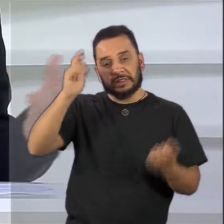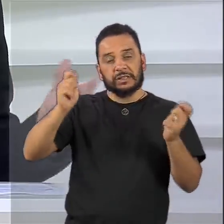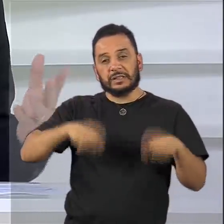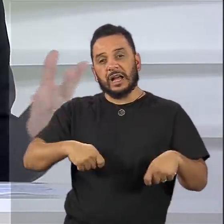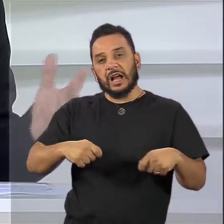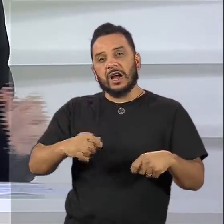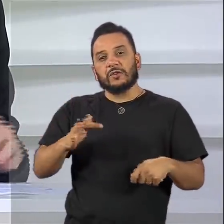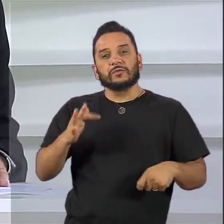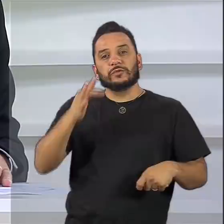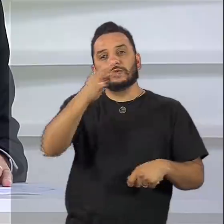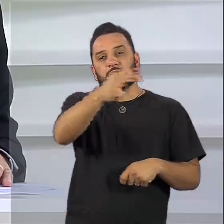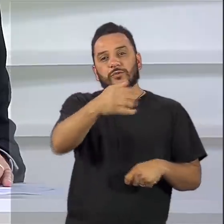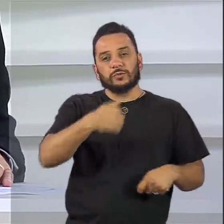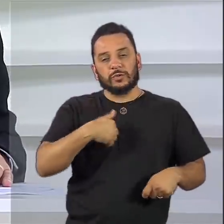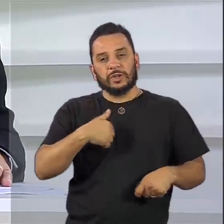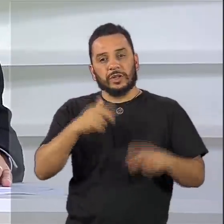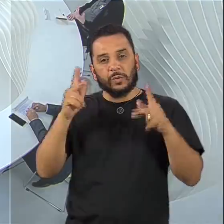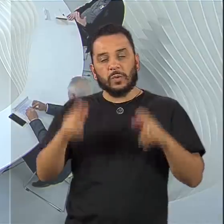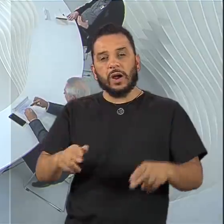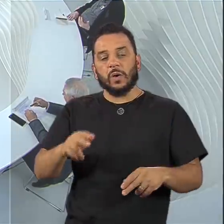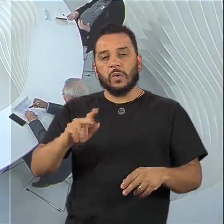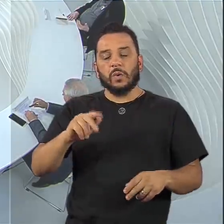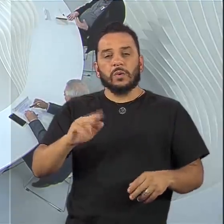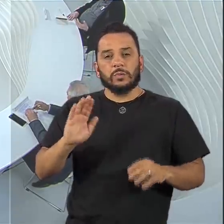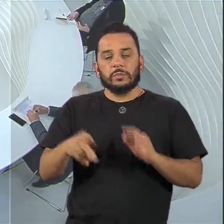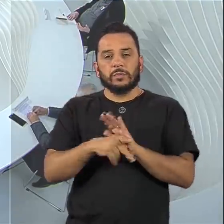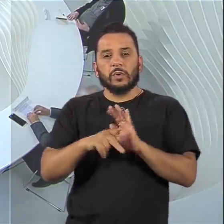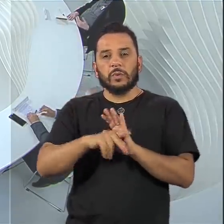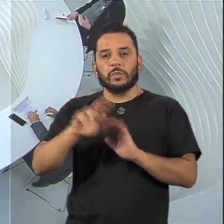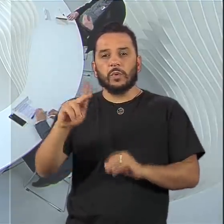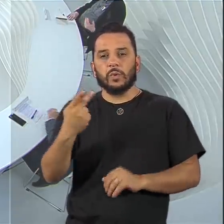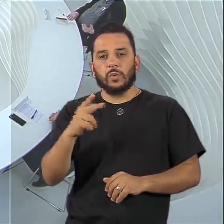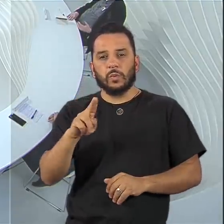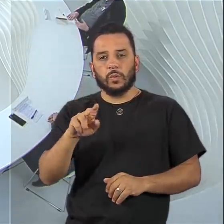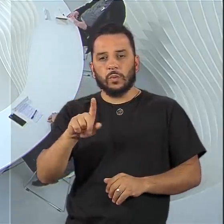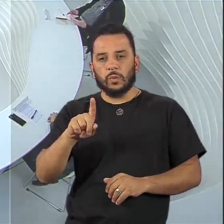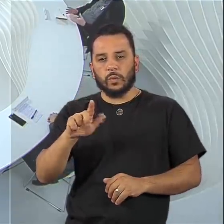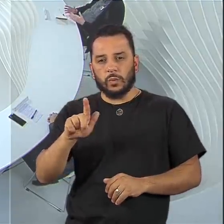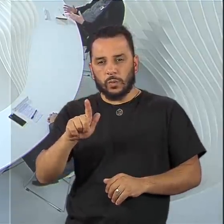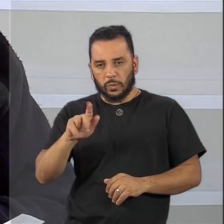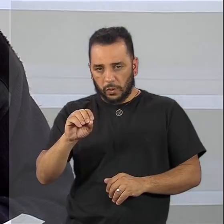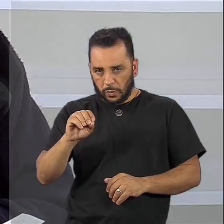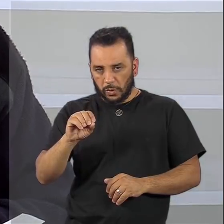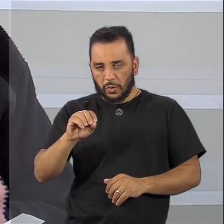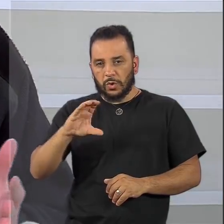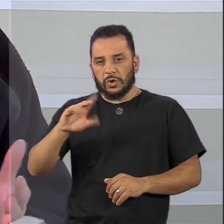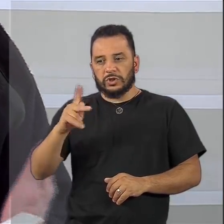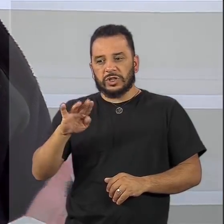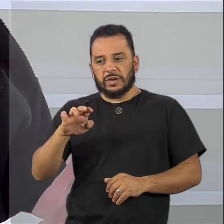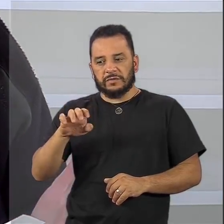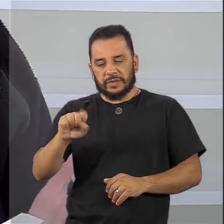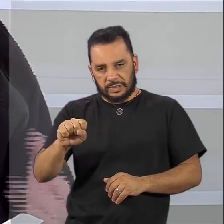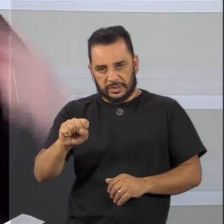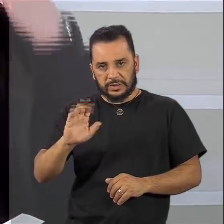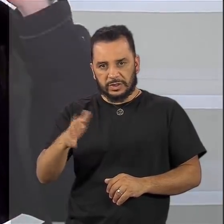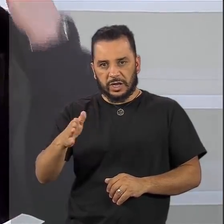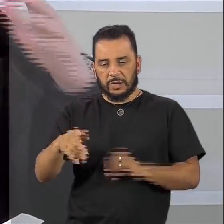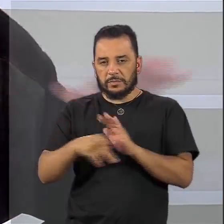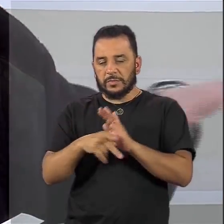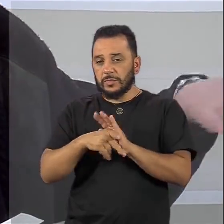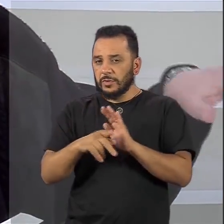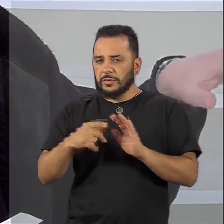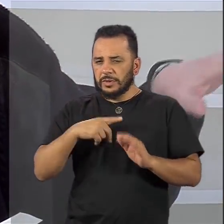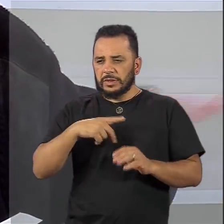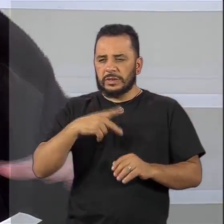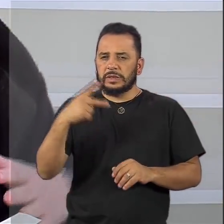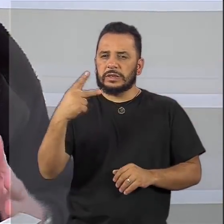Hugo Chávez. Quem poderia... Não é. O problema do Bolsonaro não é ganhar, deixar de ganhar, ter maioria, não ter maioria. O problema é que ele ir para o segundo